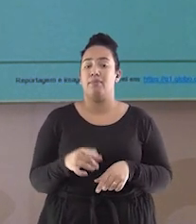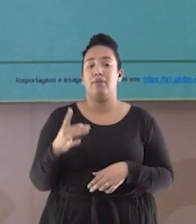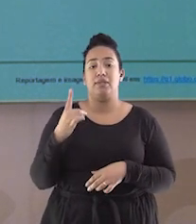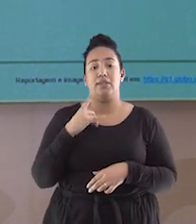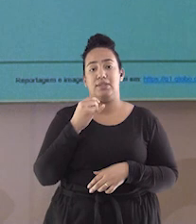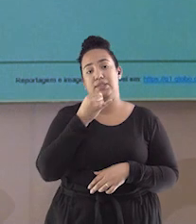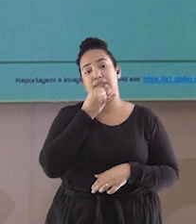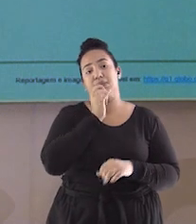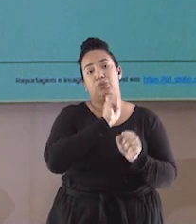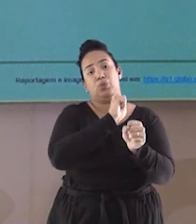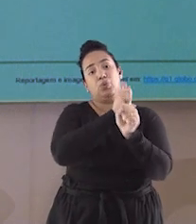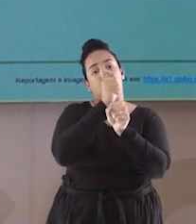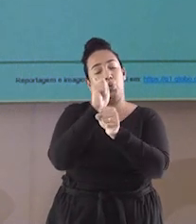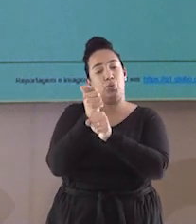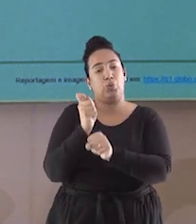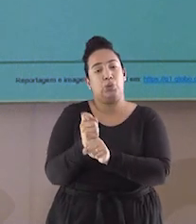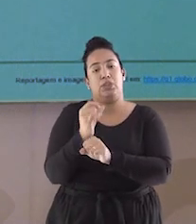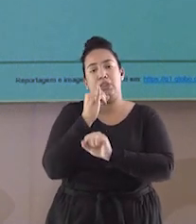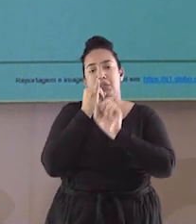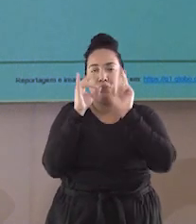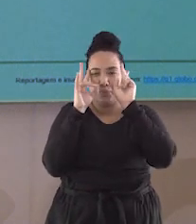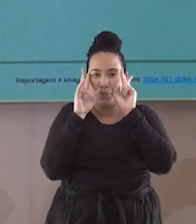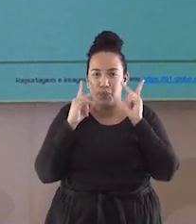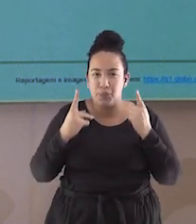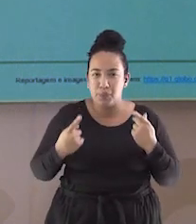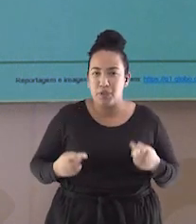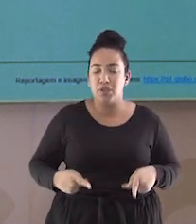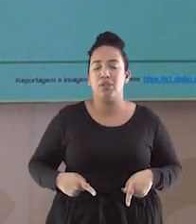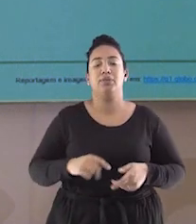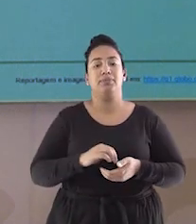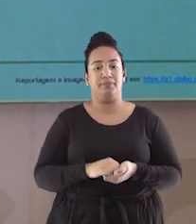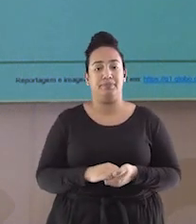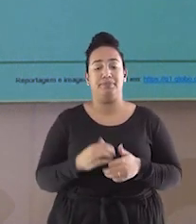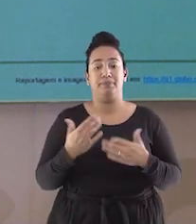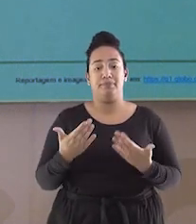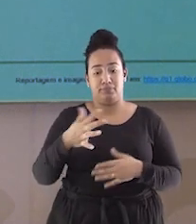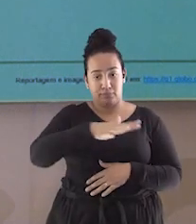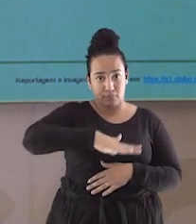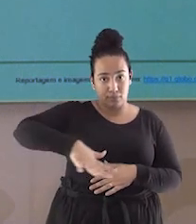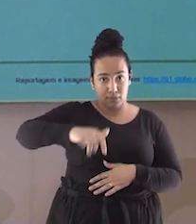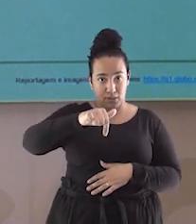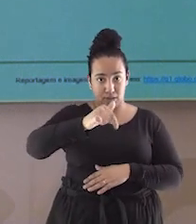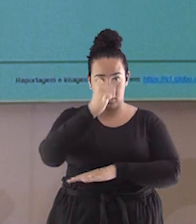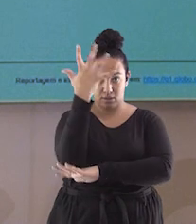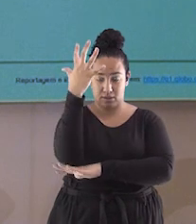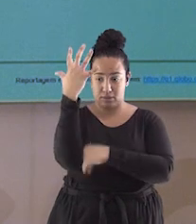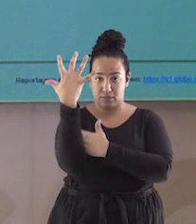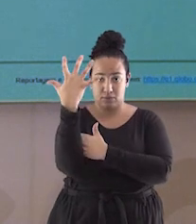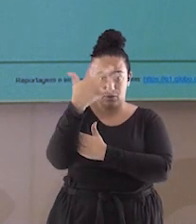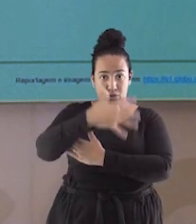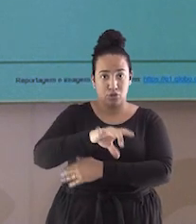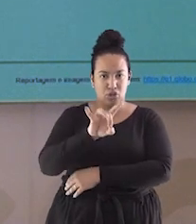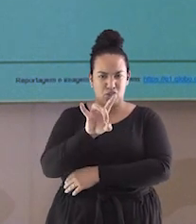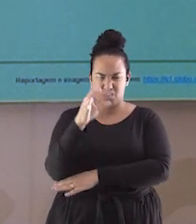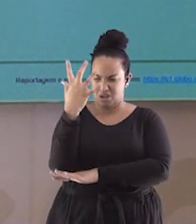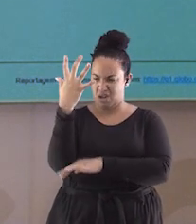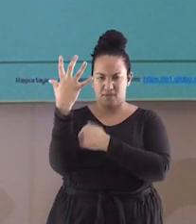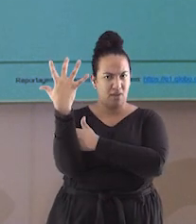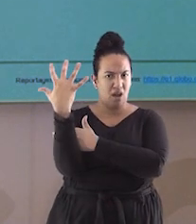construções e ocupação humana. Quando se desmata uma área, não é apenas a árvore que está sendo cortada. São